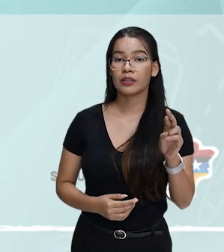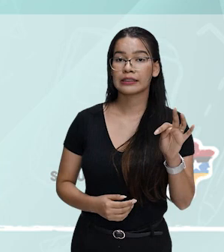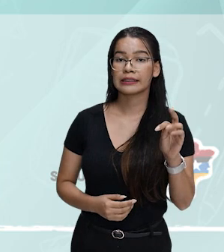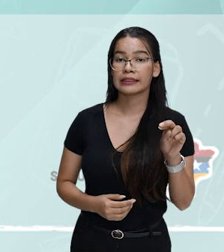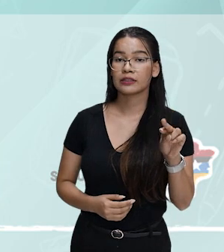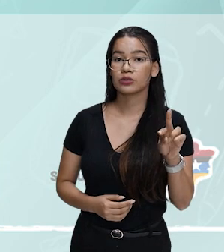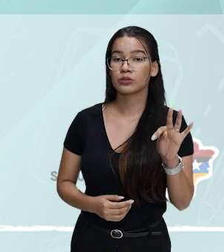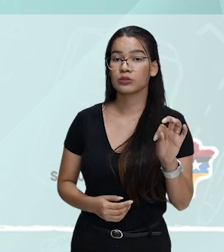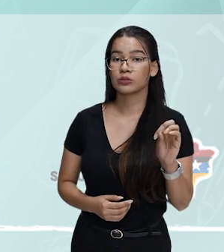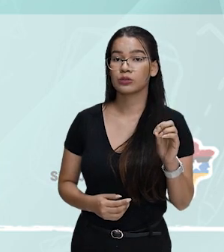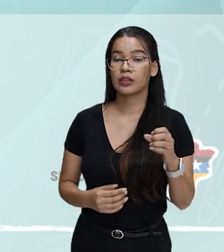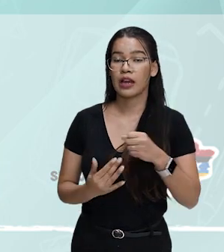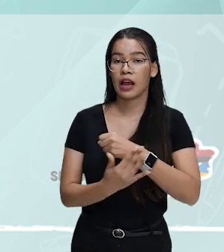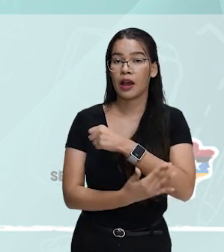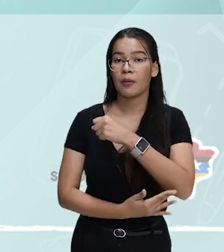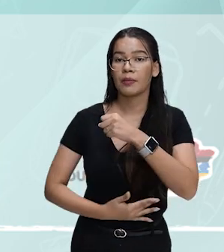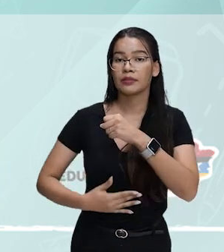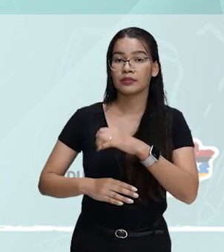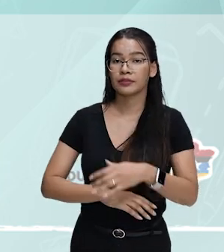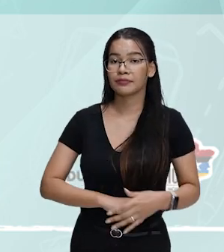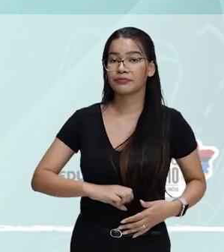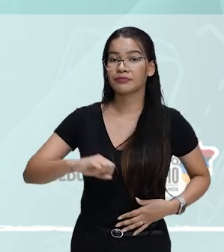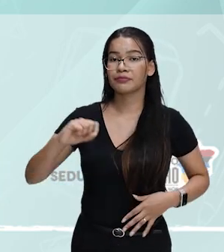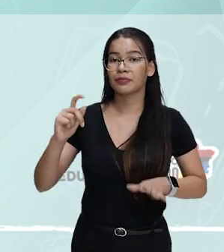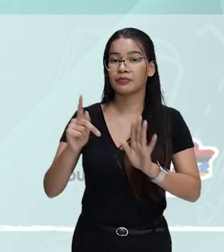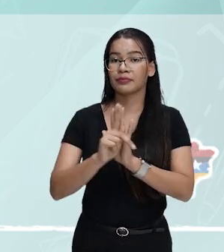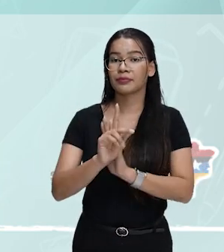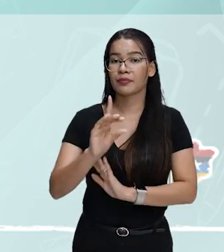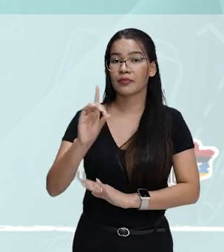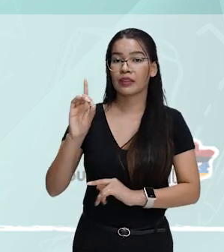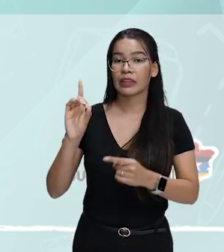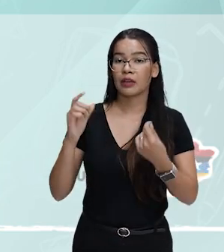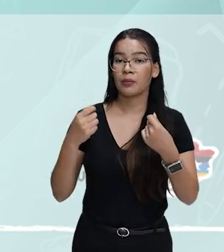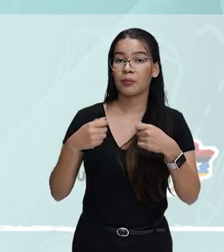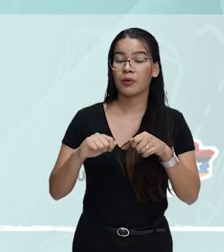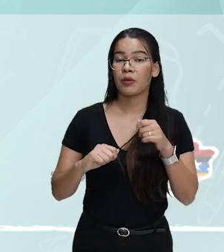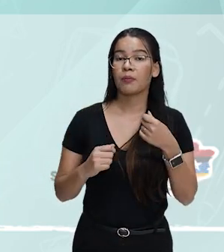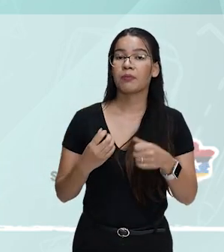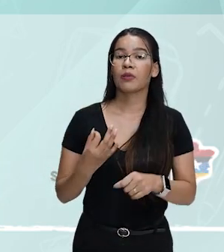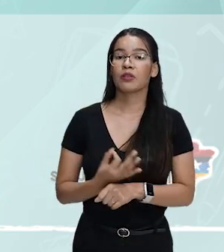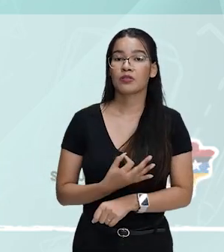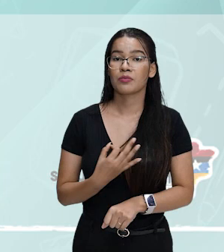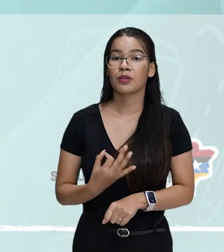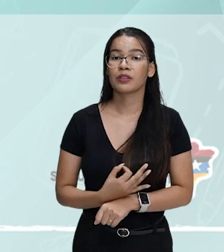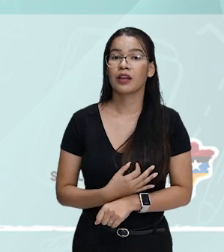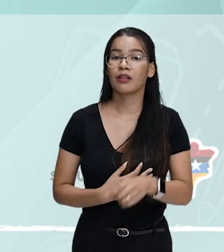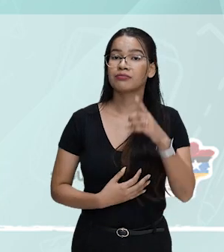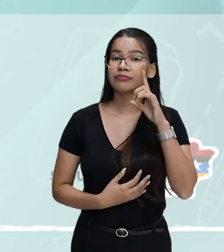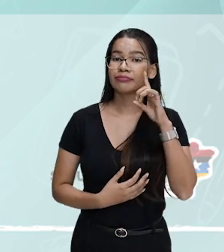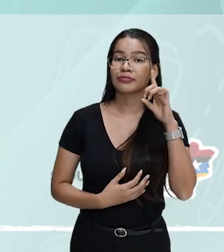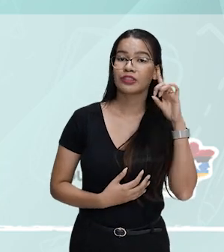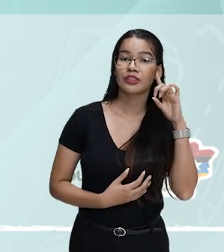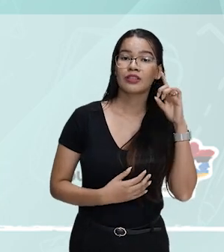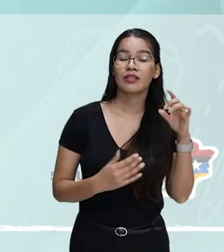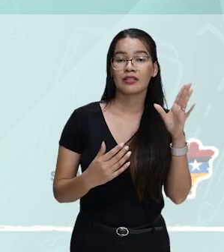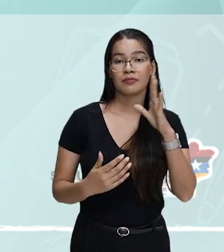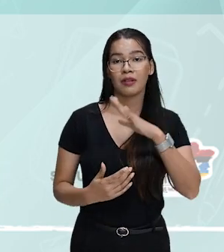Tomai, portanto, a armadura de Deus, para que possais resistir nos dias maus.